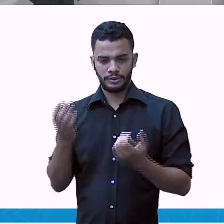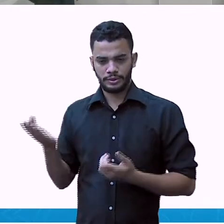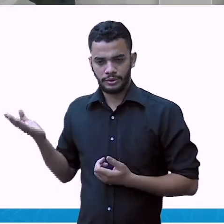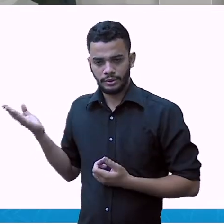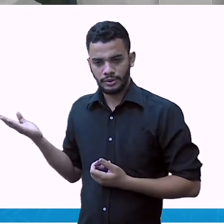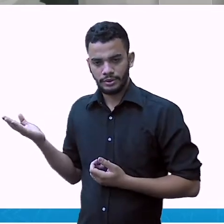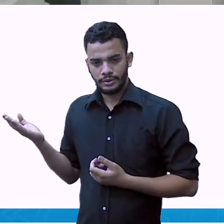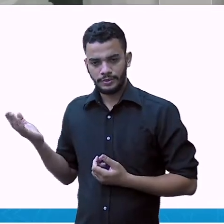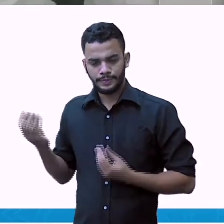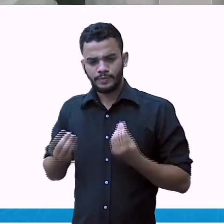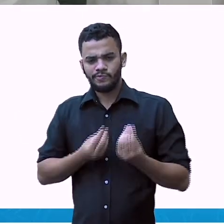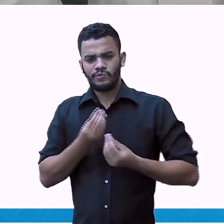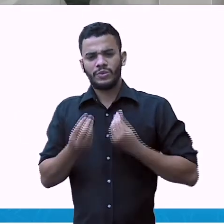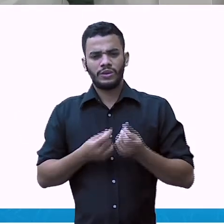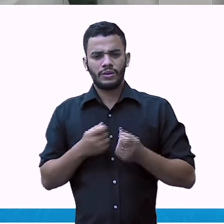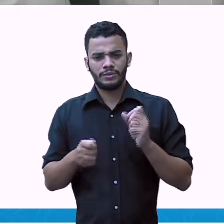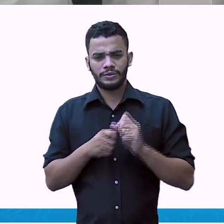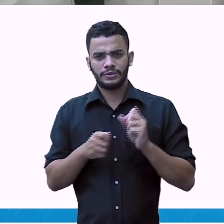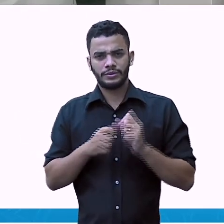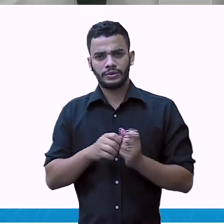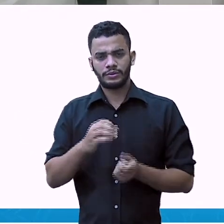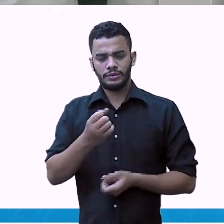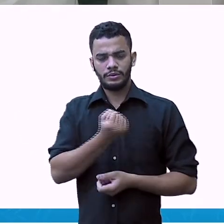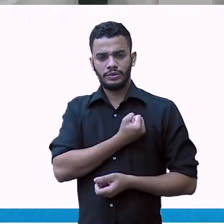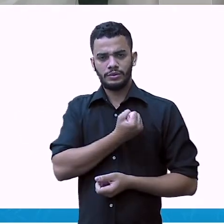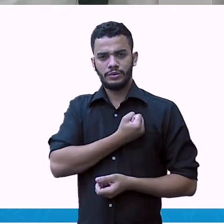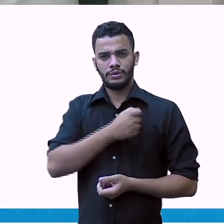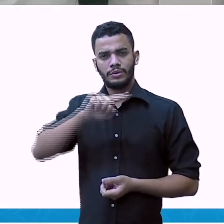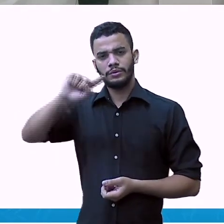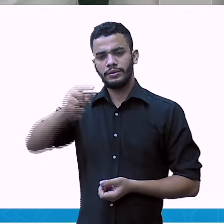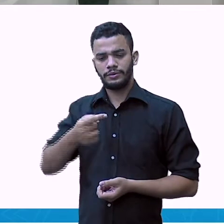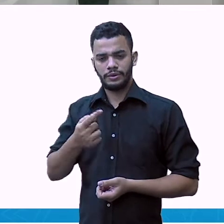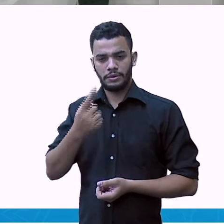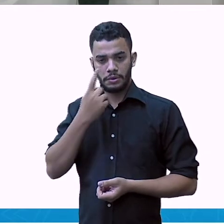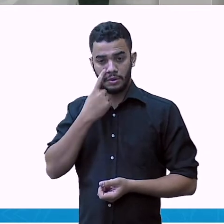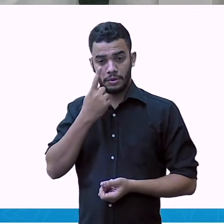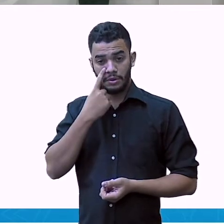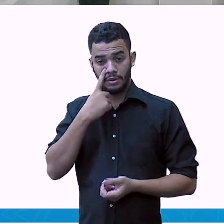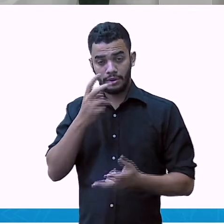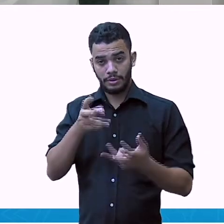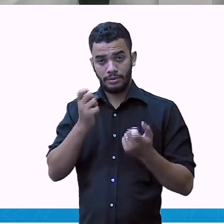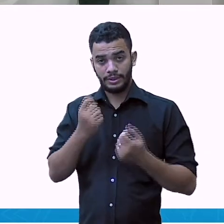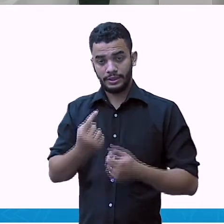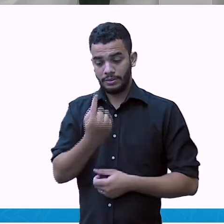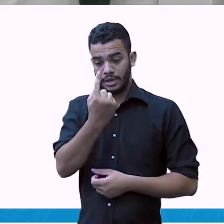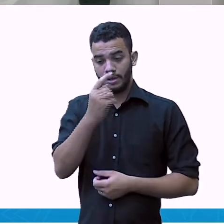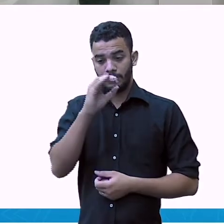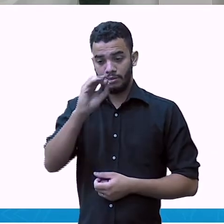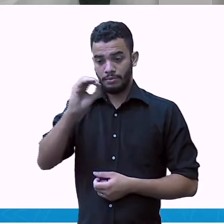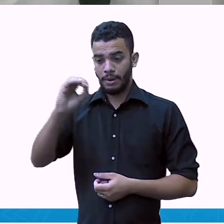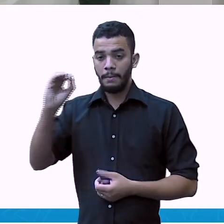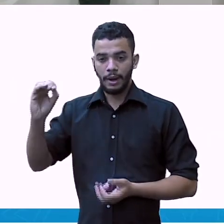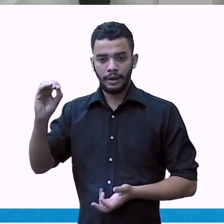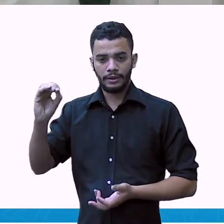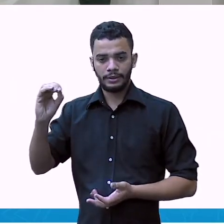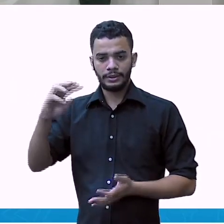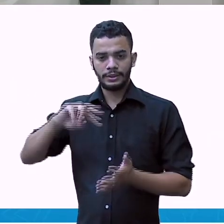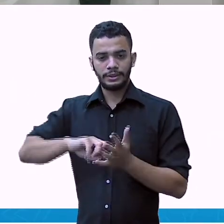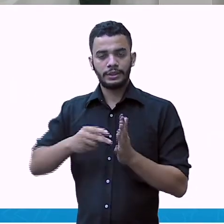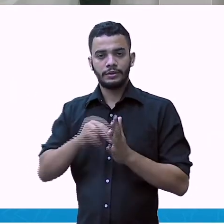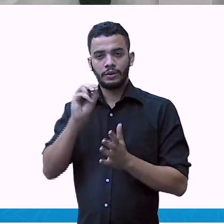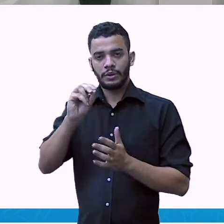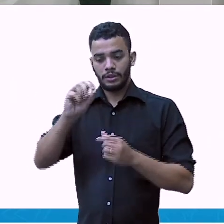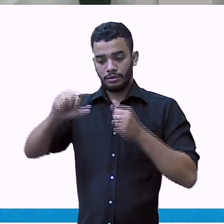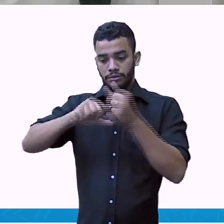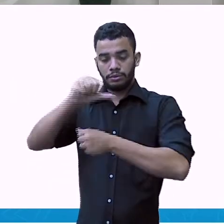vou representar esse número em forma decimal? Vamos olhar a quantidade de zeros. 1, 2, 3. Significa que após a minha